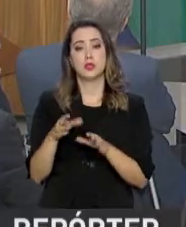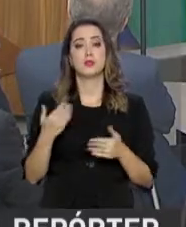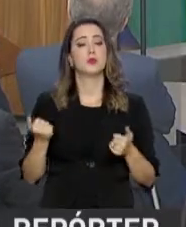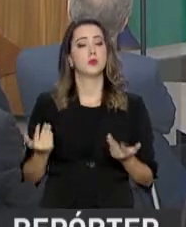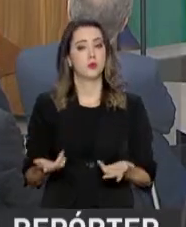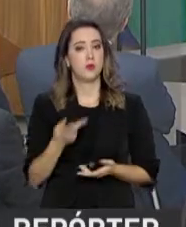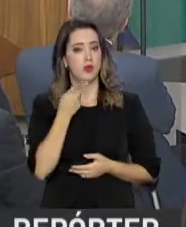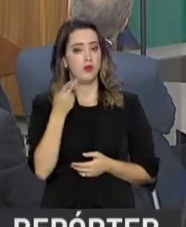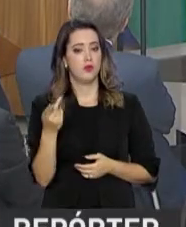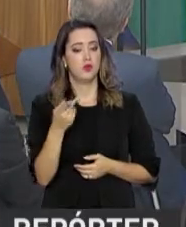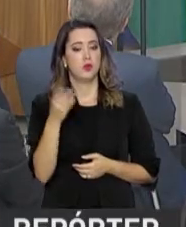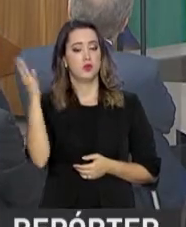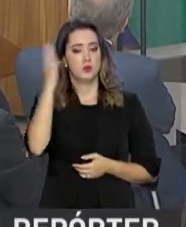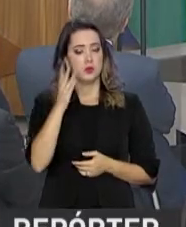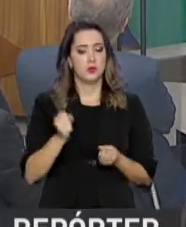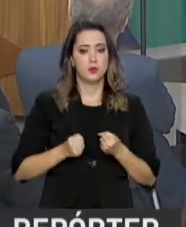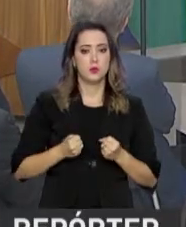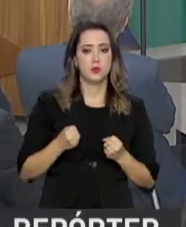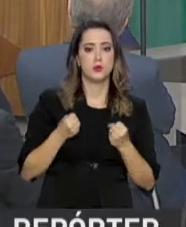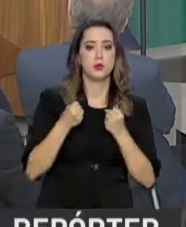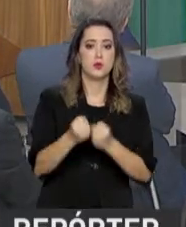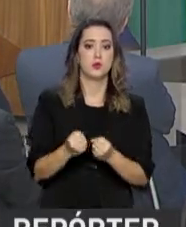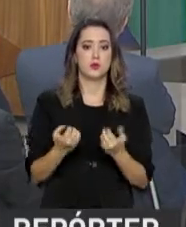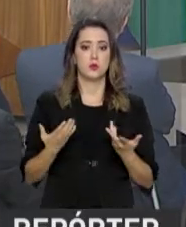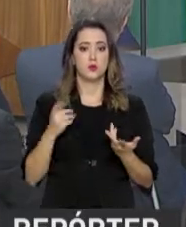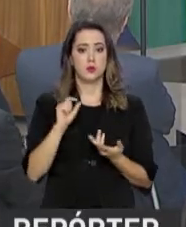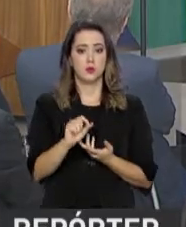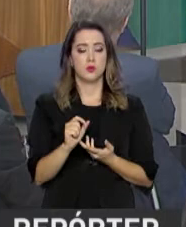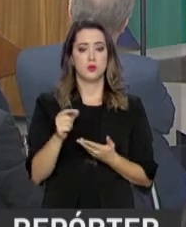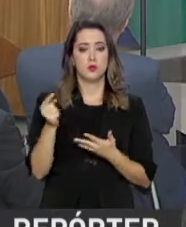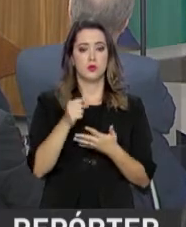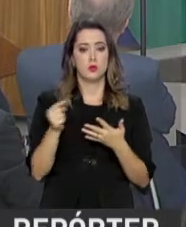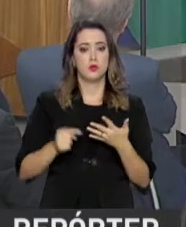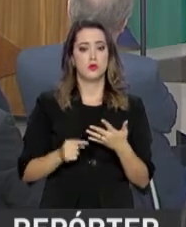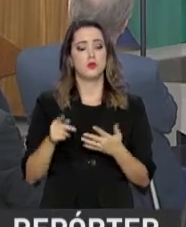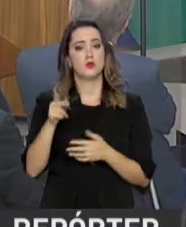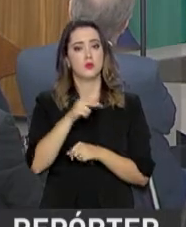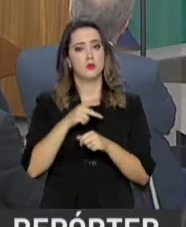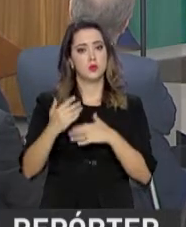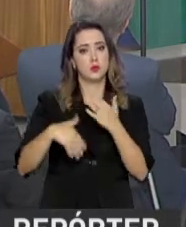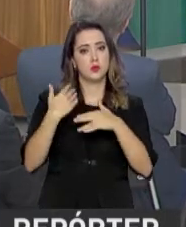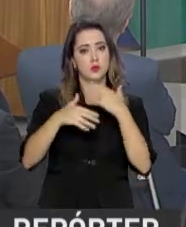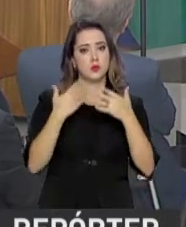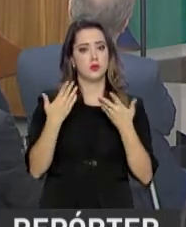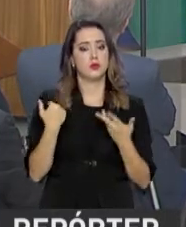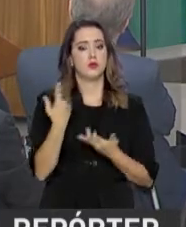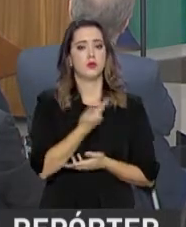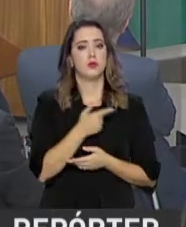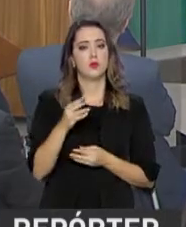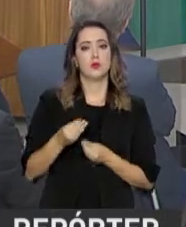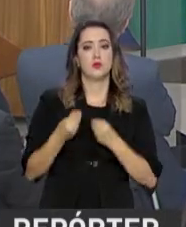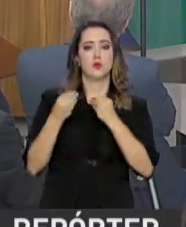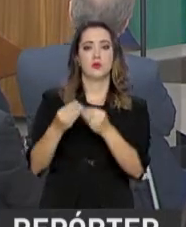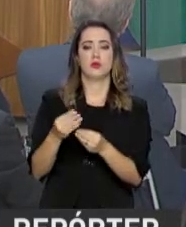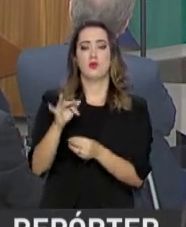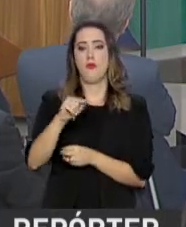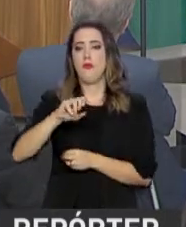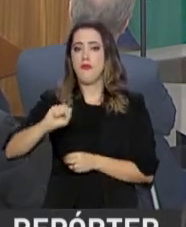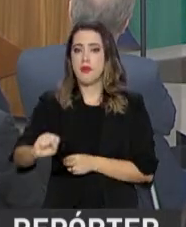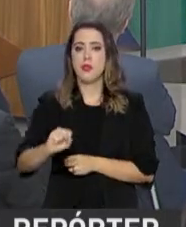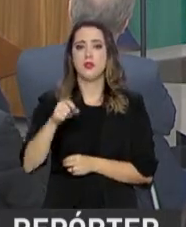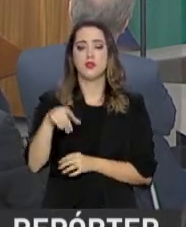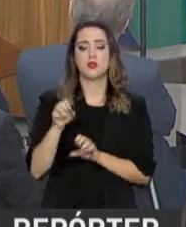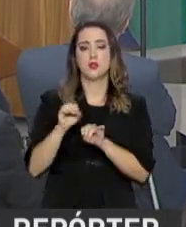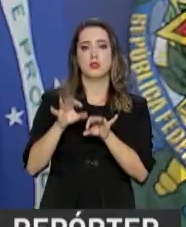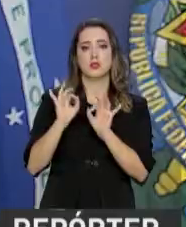destacou que o brasil se esforça para ficar entre os países desenvolvidos no final com a garantia de um ensino integral e